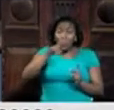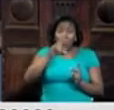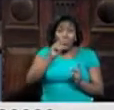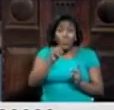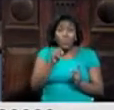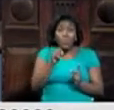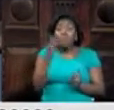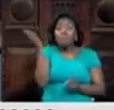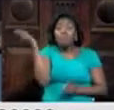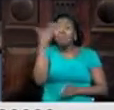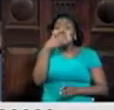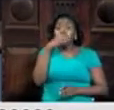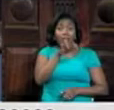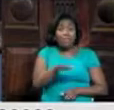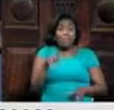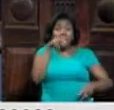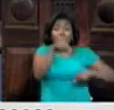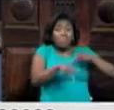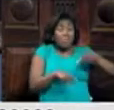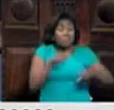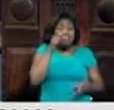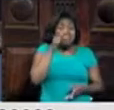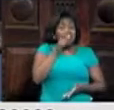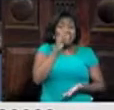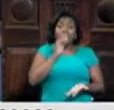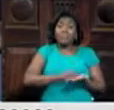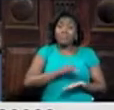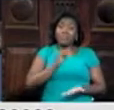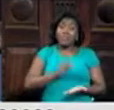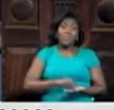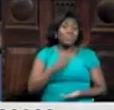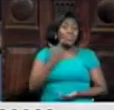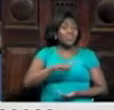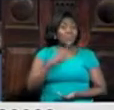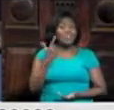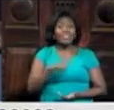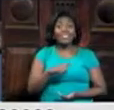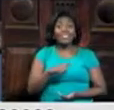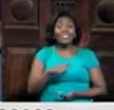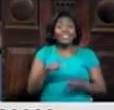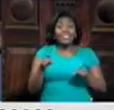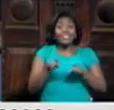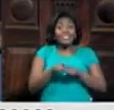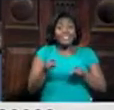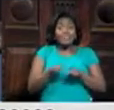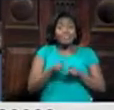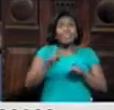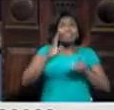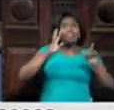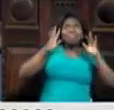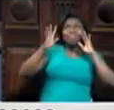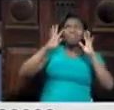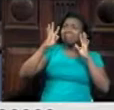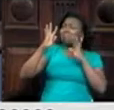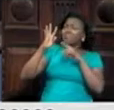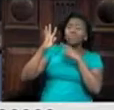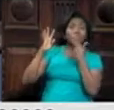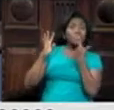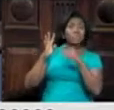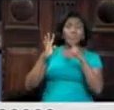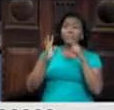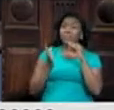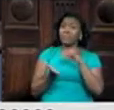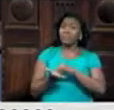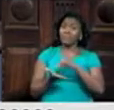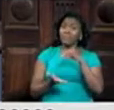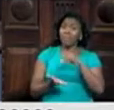da população, mas, acima de tudo, uma ausência completa de reflexão e de se colocar